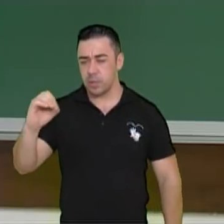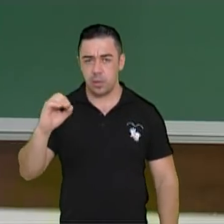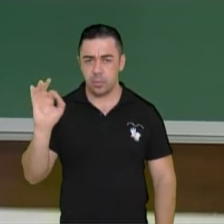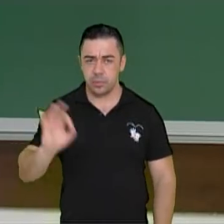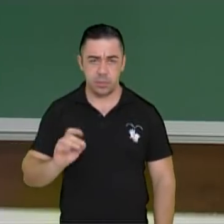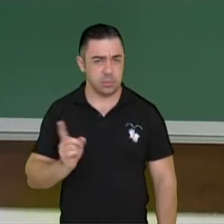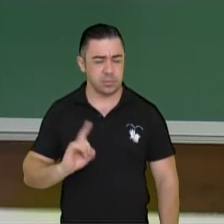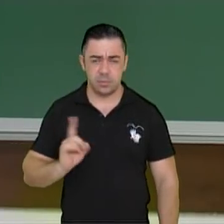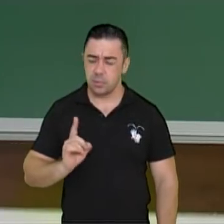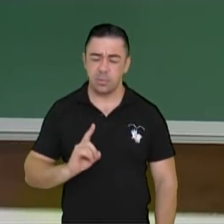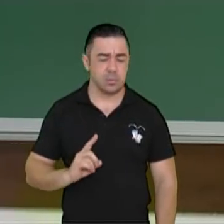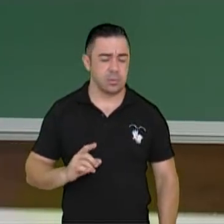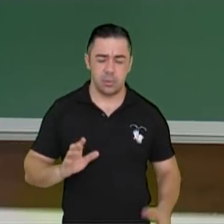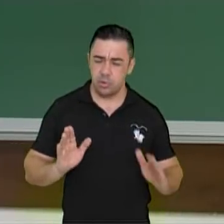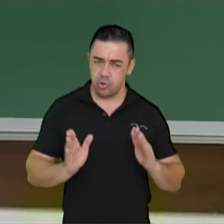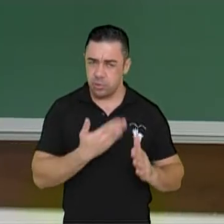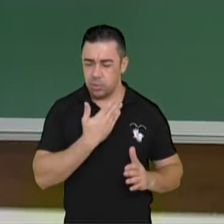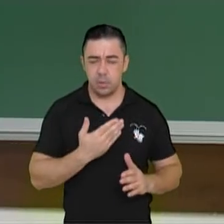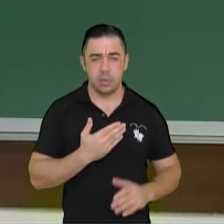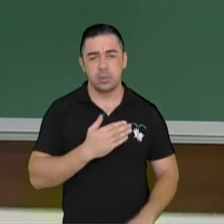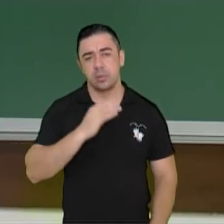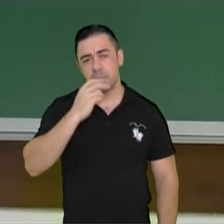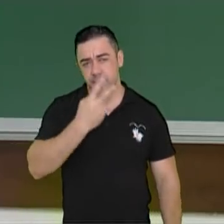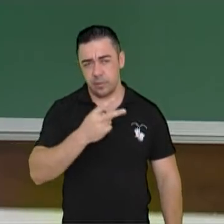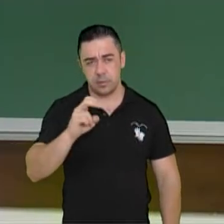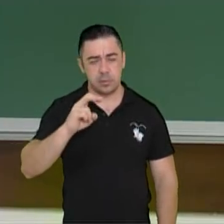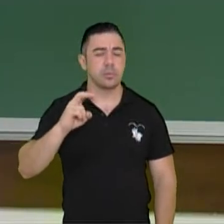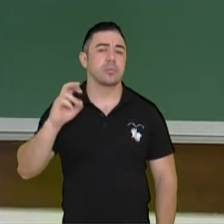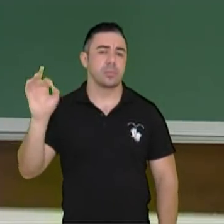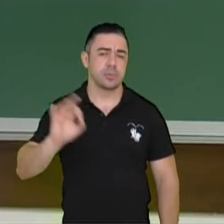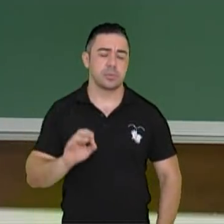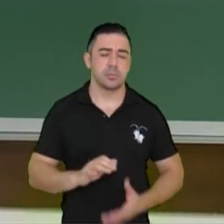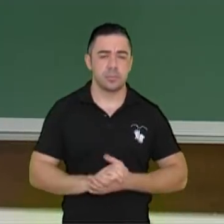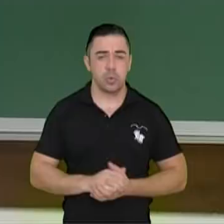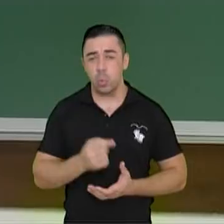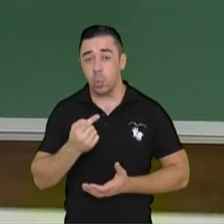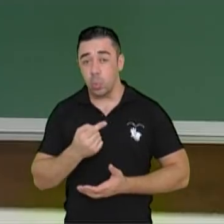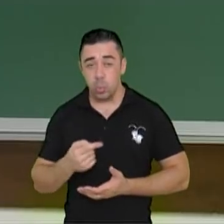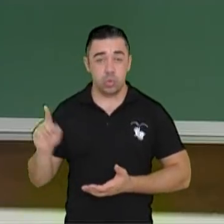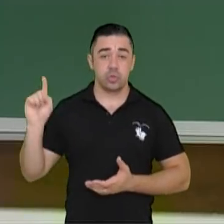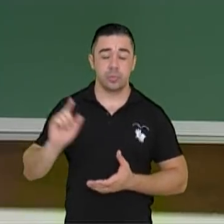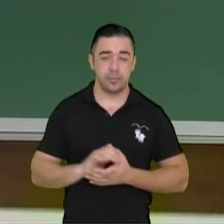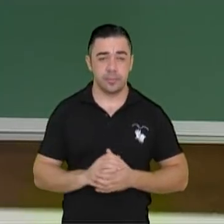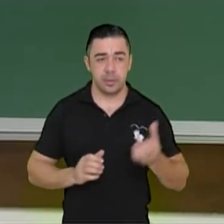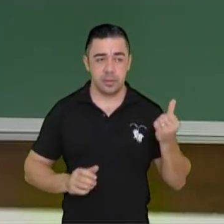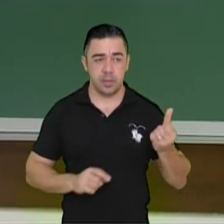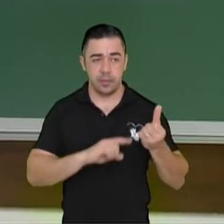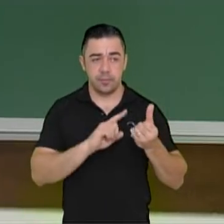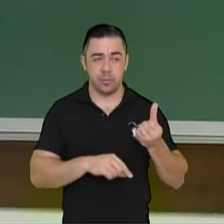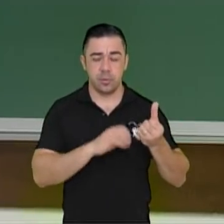0,25,0%. Então, a gente corta esses zeros ali, tá bom? E o último,